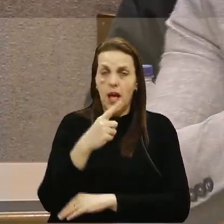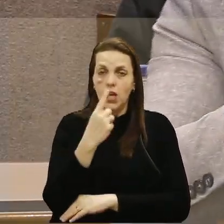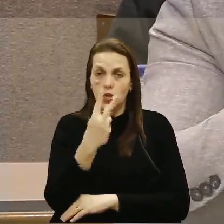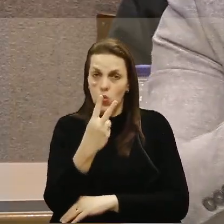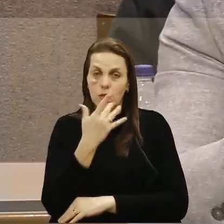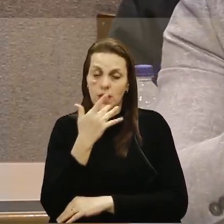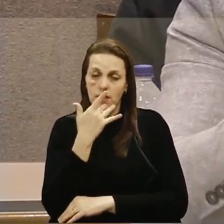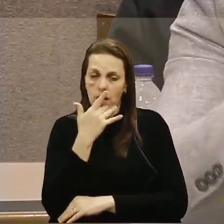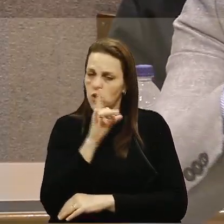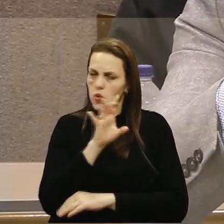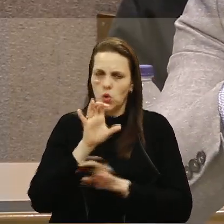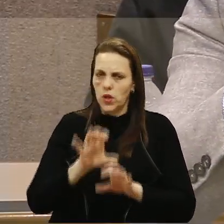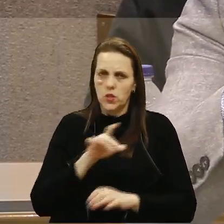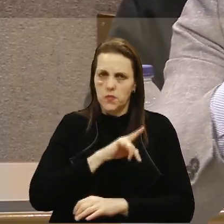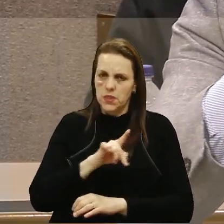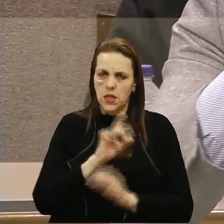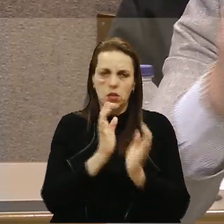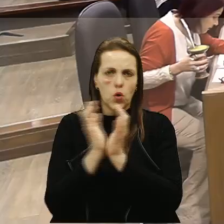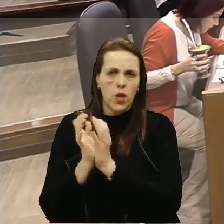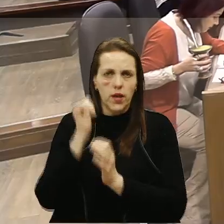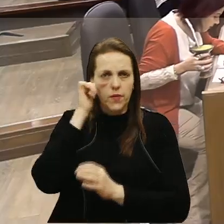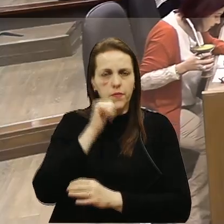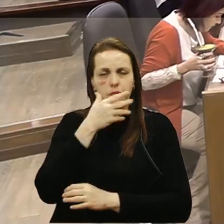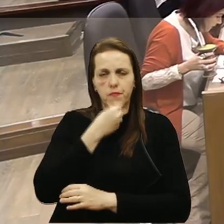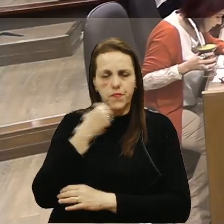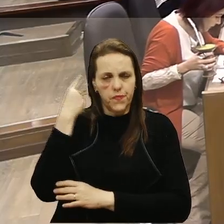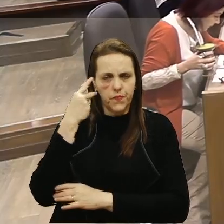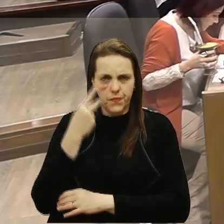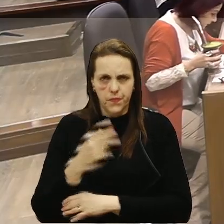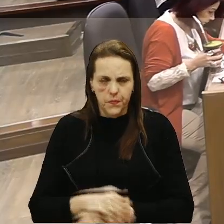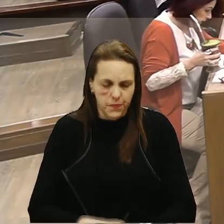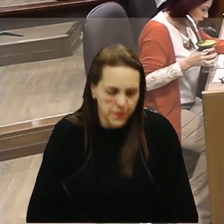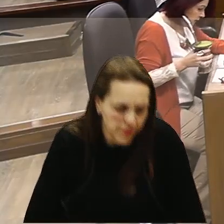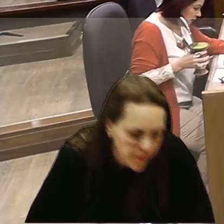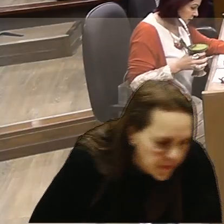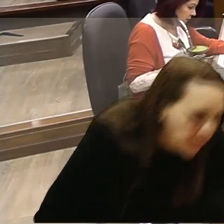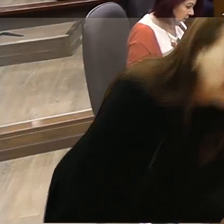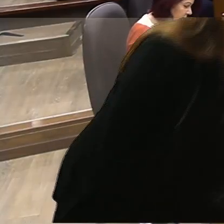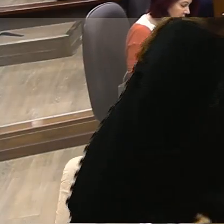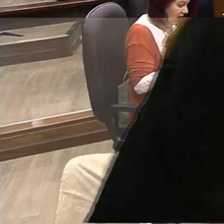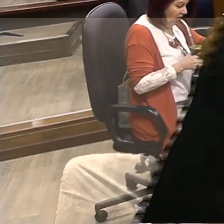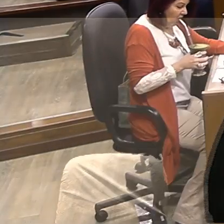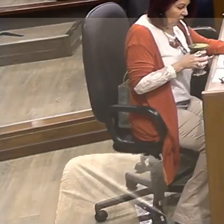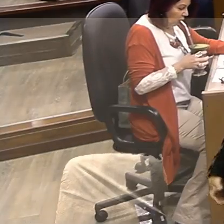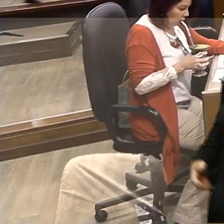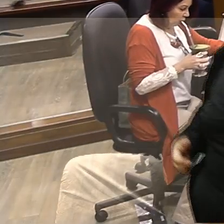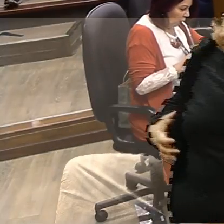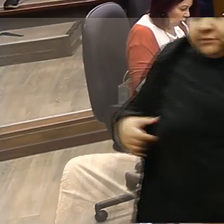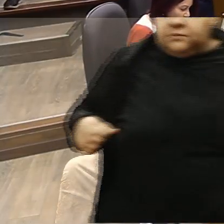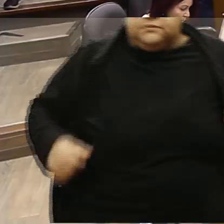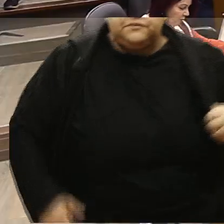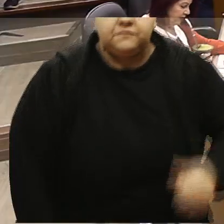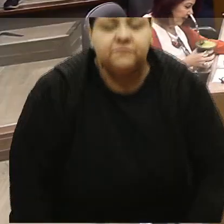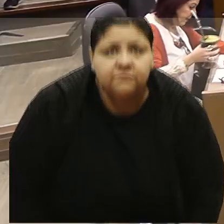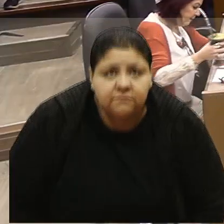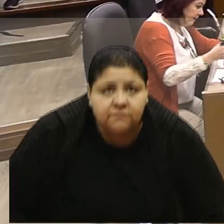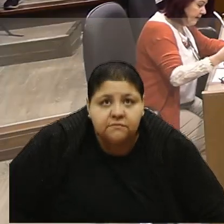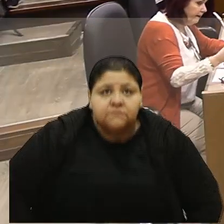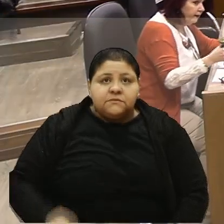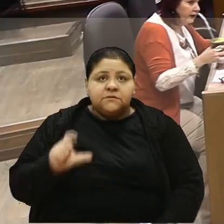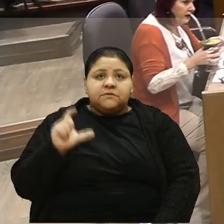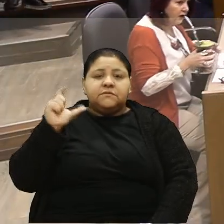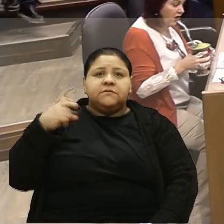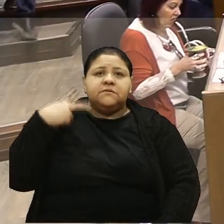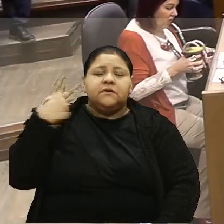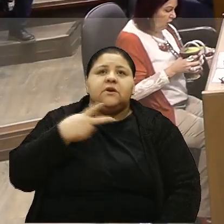isso, senhor presidente e nobres colegas vereadores. Obrigado, excelentíssimo colega Cristiano Becker. Com a palavra, vereador